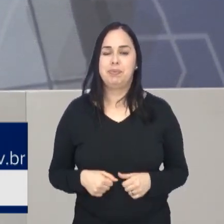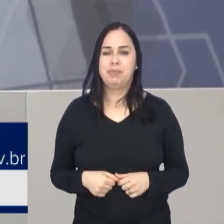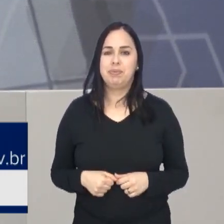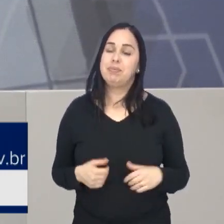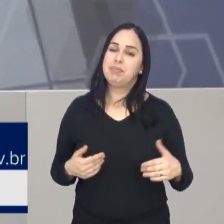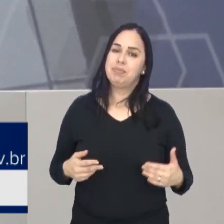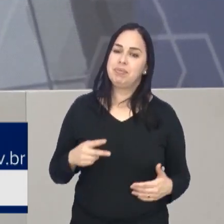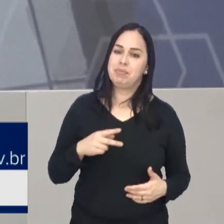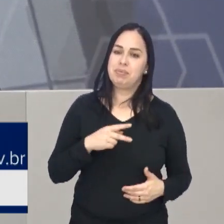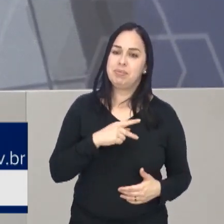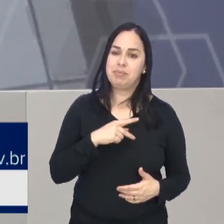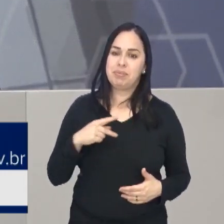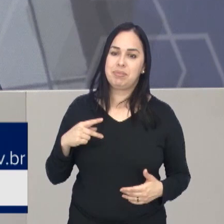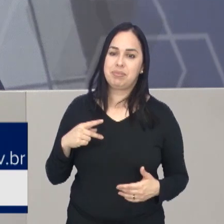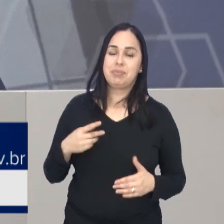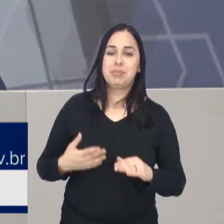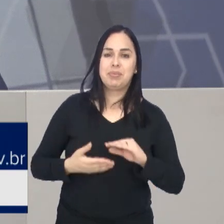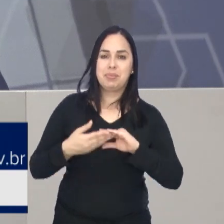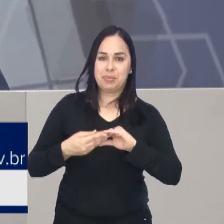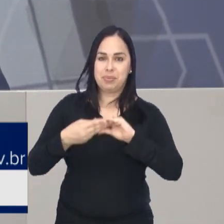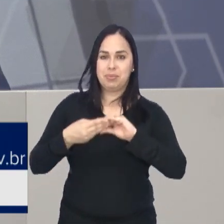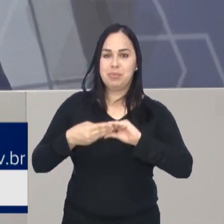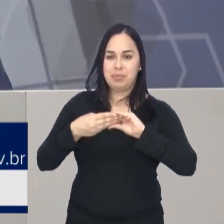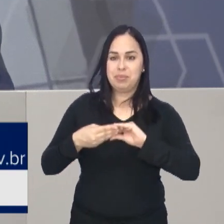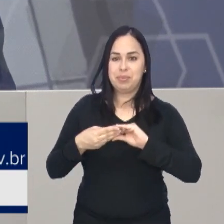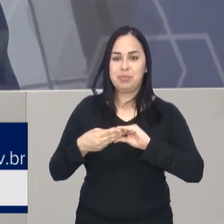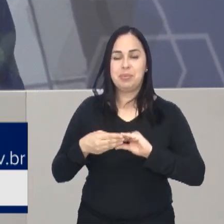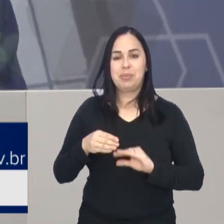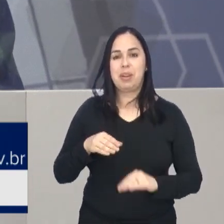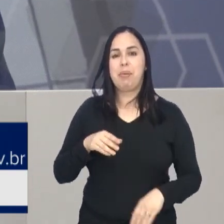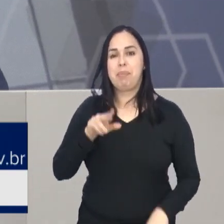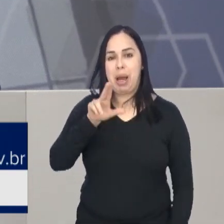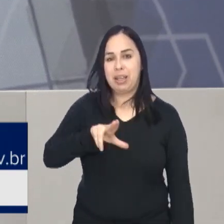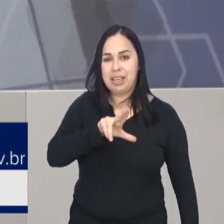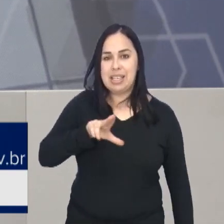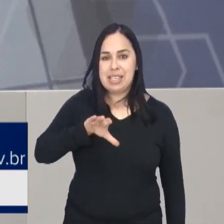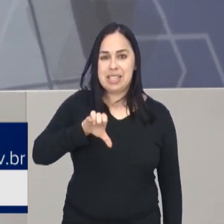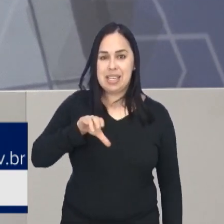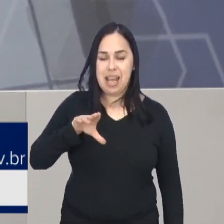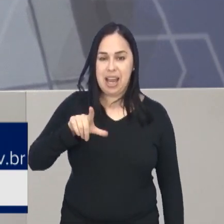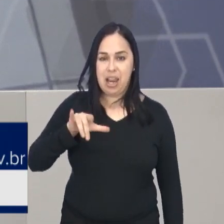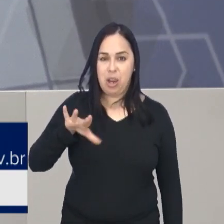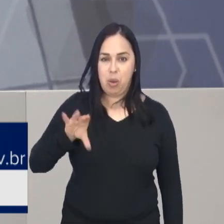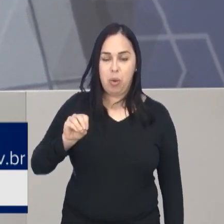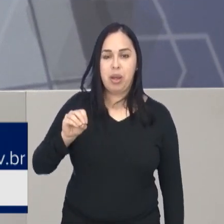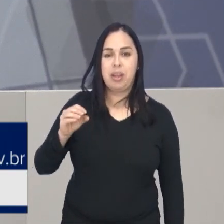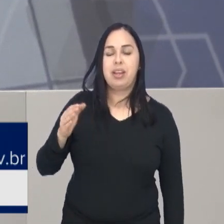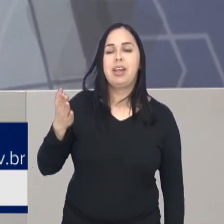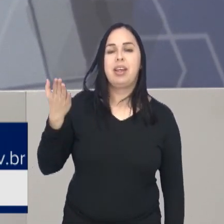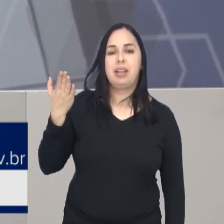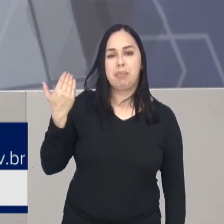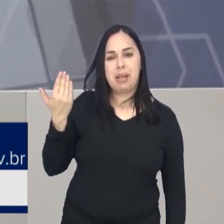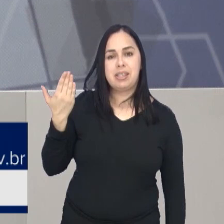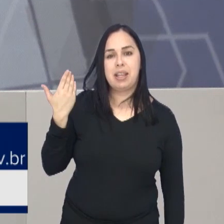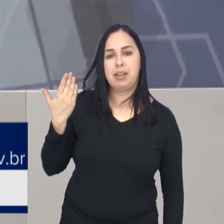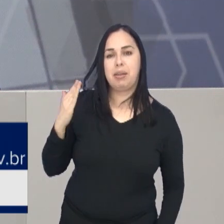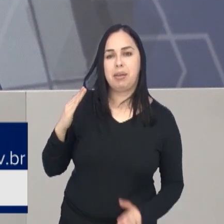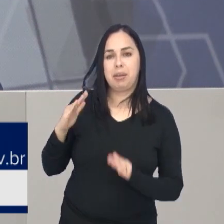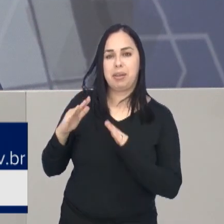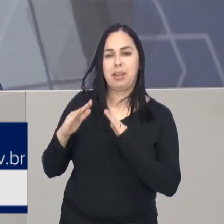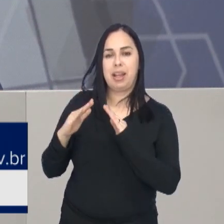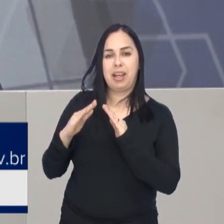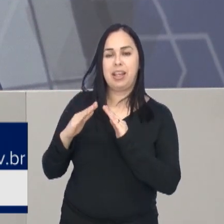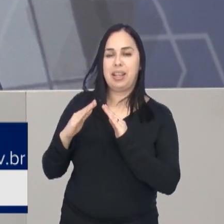Senhor presidente, eu também quero cumprimentar o padre Célio, que deu o depoimento. O padre Célio foi muito tempo ali o pároco lá do